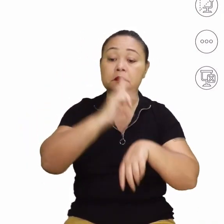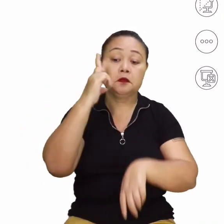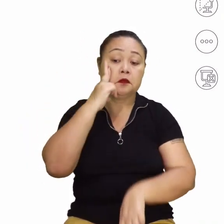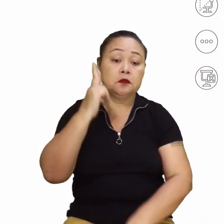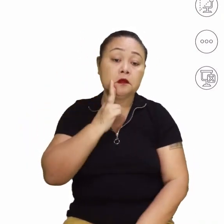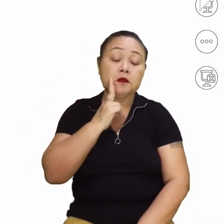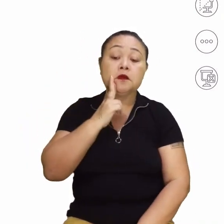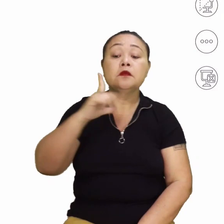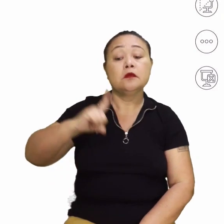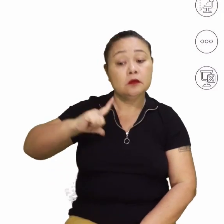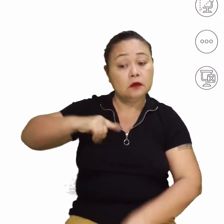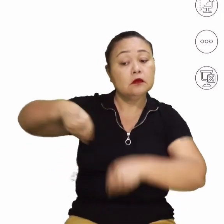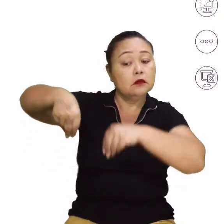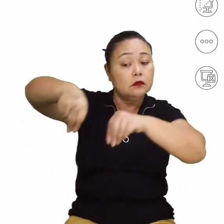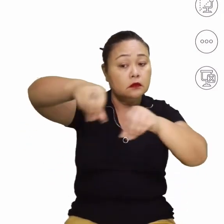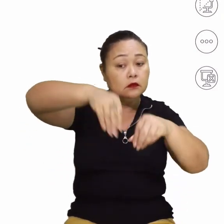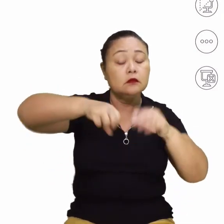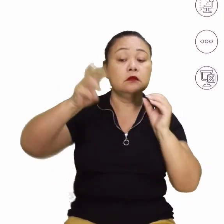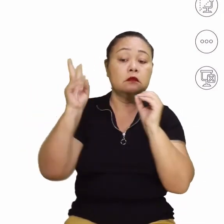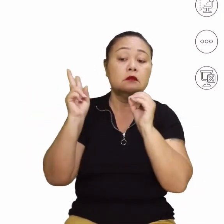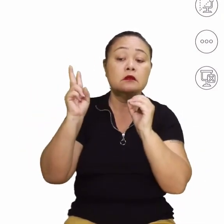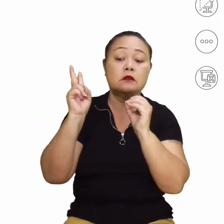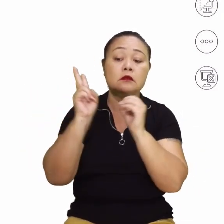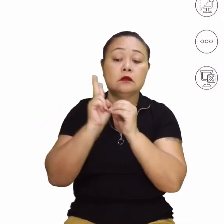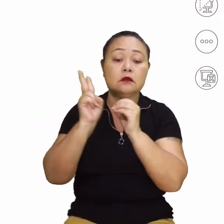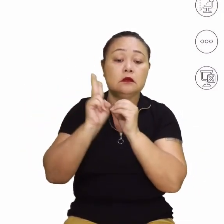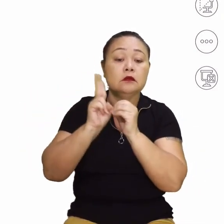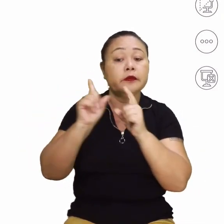temos muitas terras indígenas mas